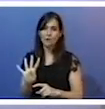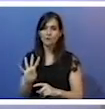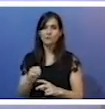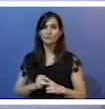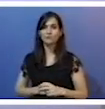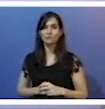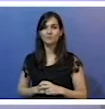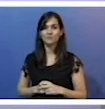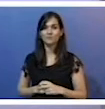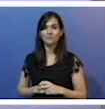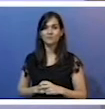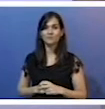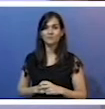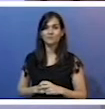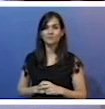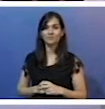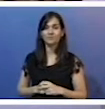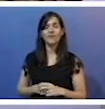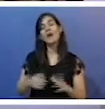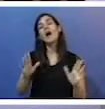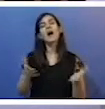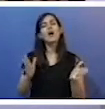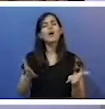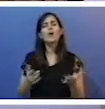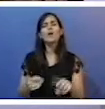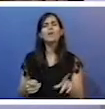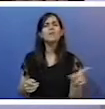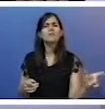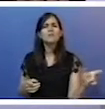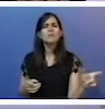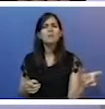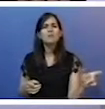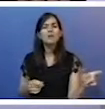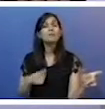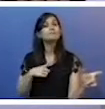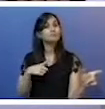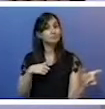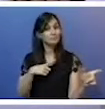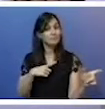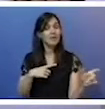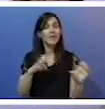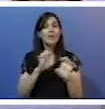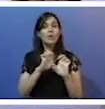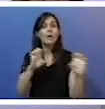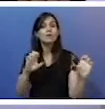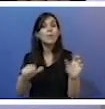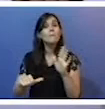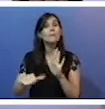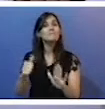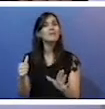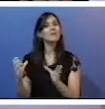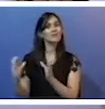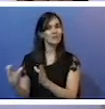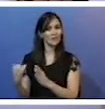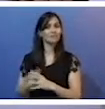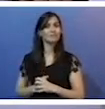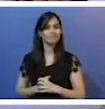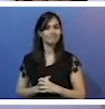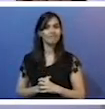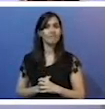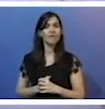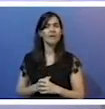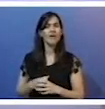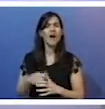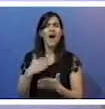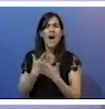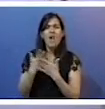quatro certo agora aqui cara não vê coração no primeiro grau da aula anterior nós temos todos com equação do